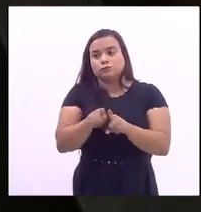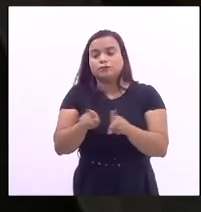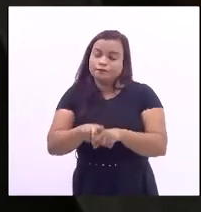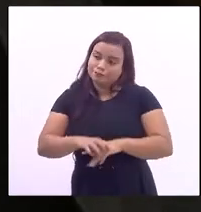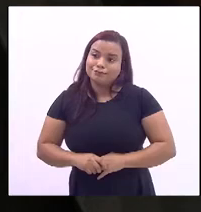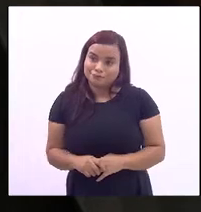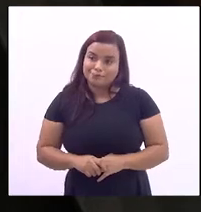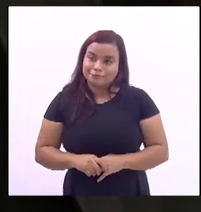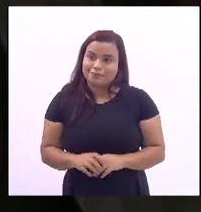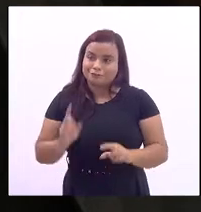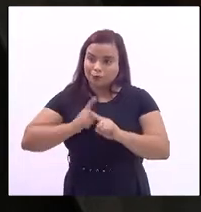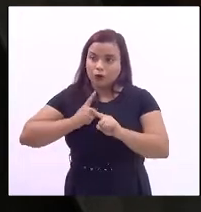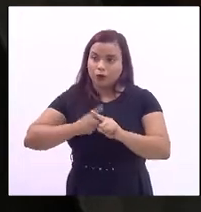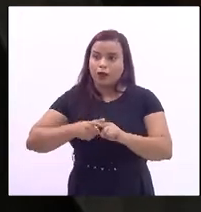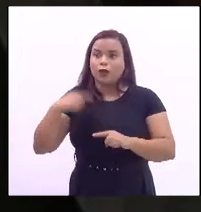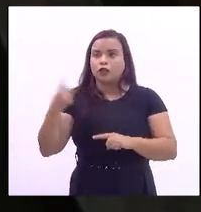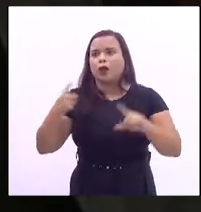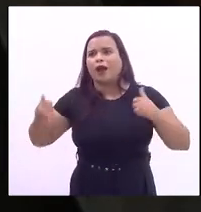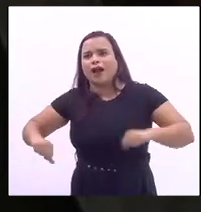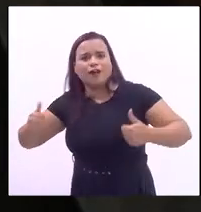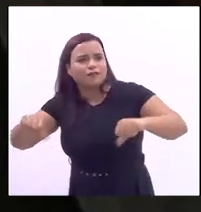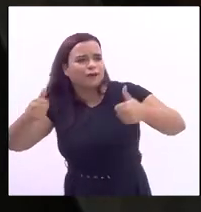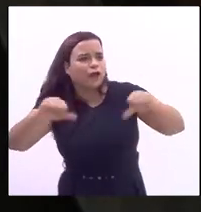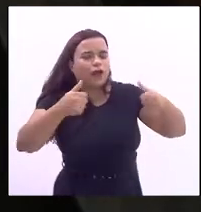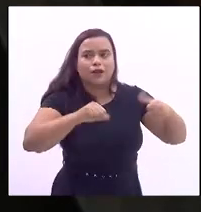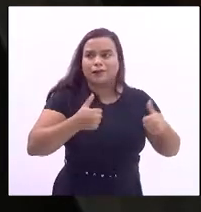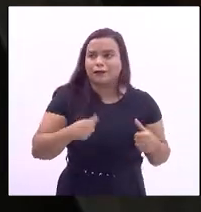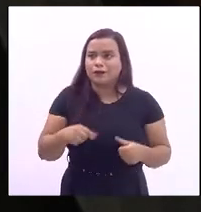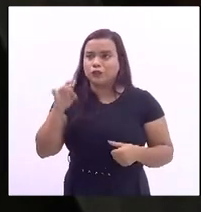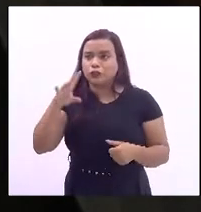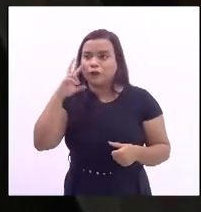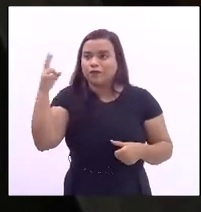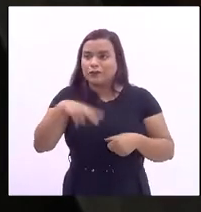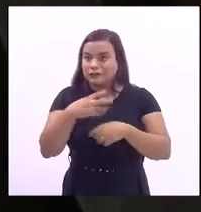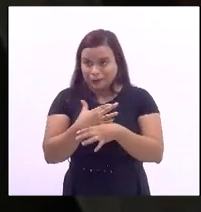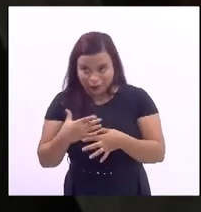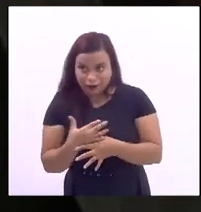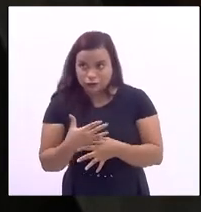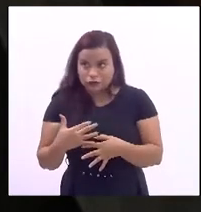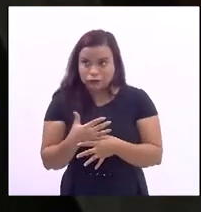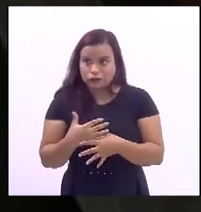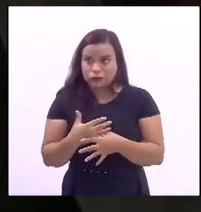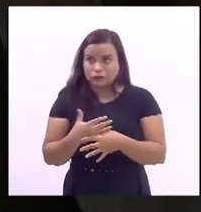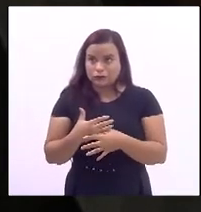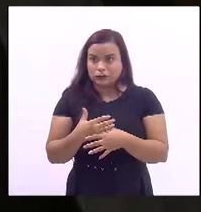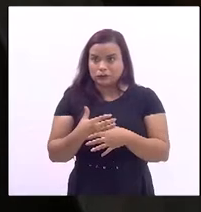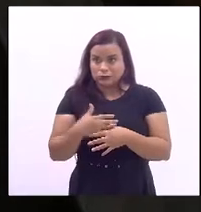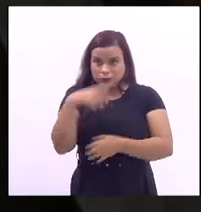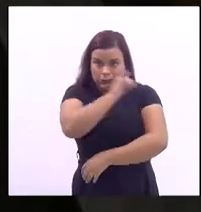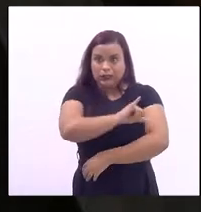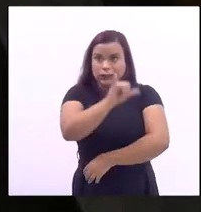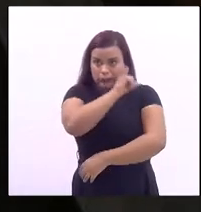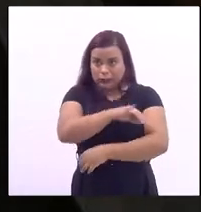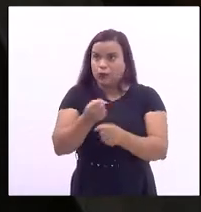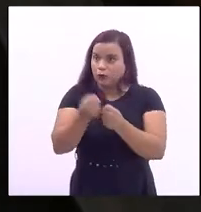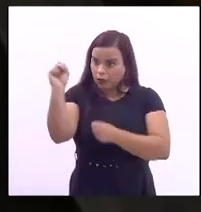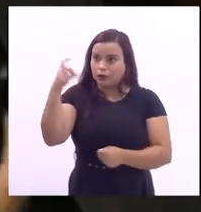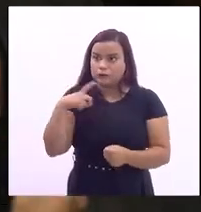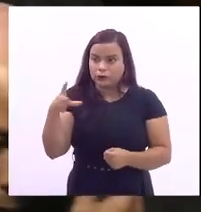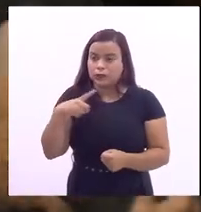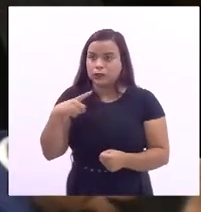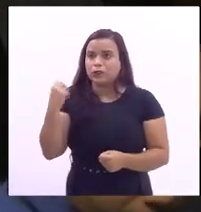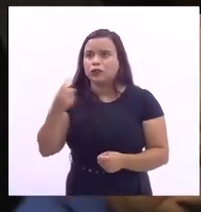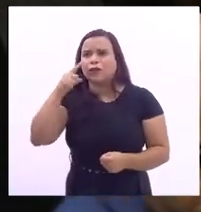porque nós não podemos avaliar dentro de uma cidade do tamanho da do Rio de Janeiro